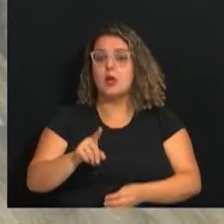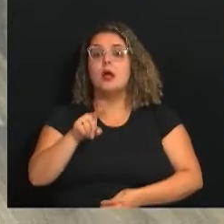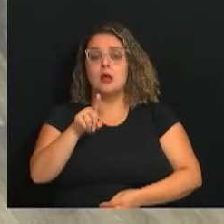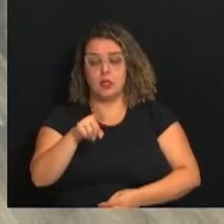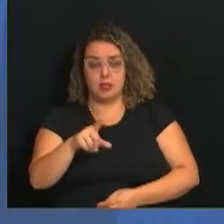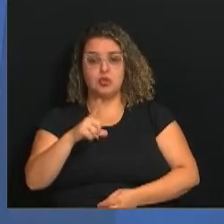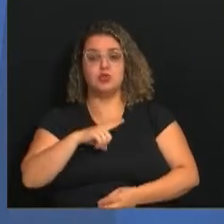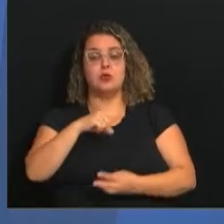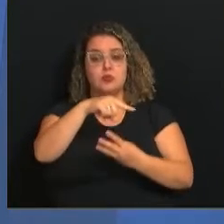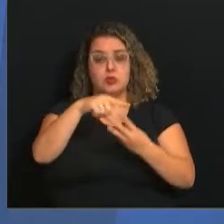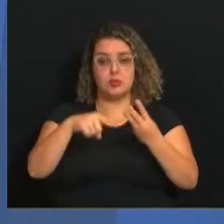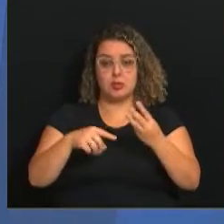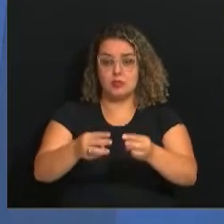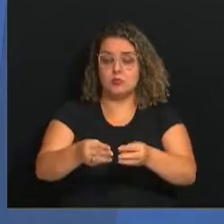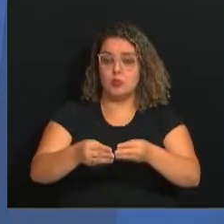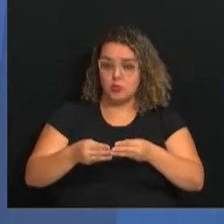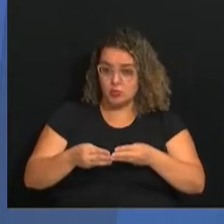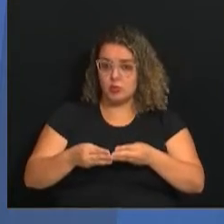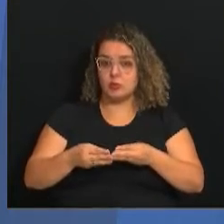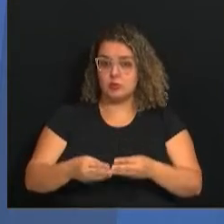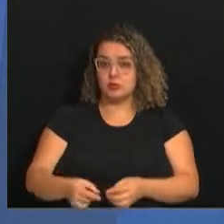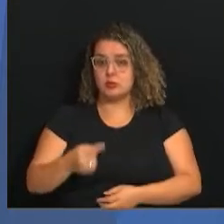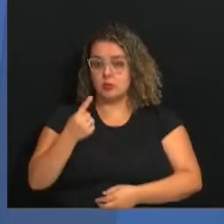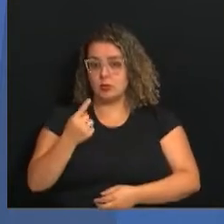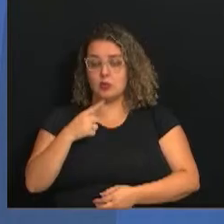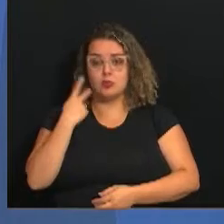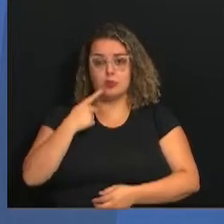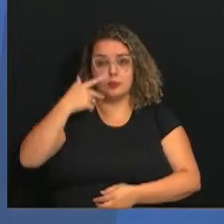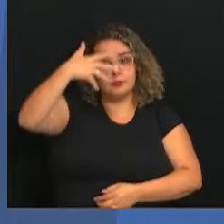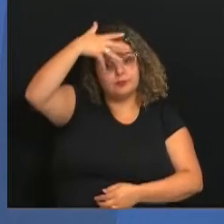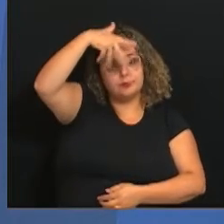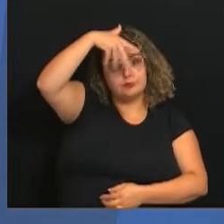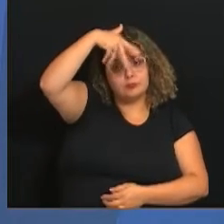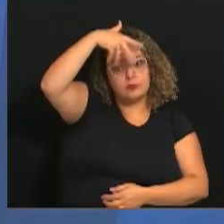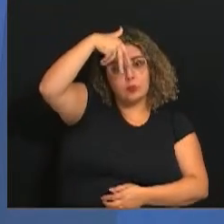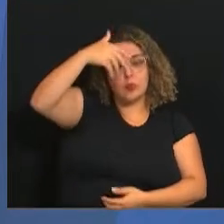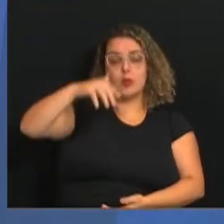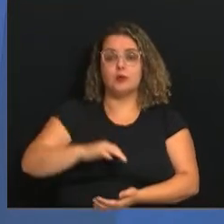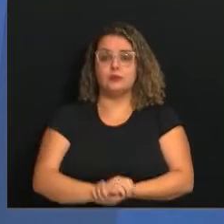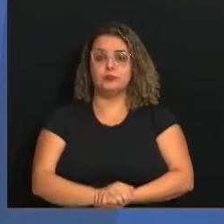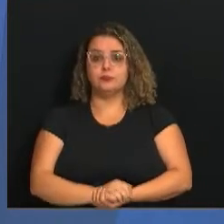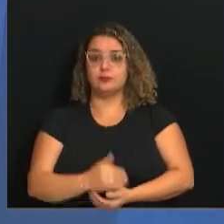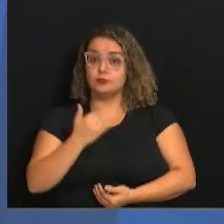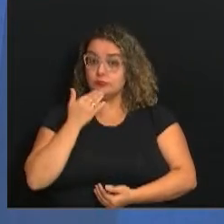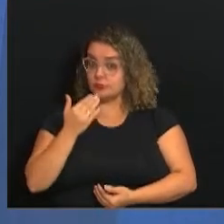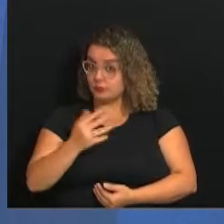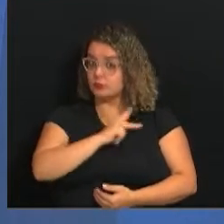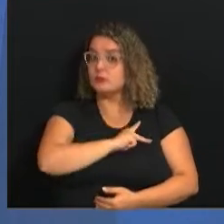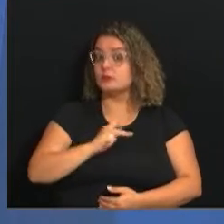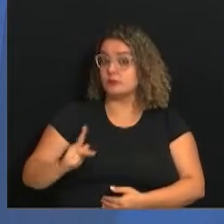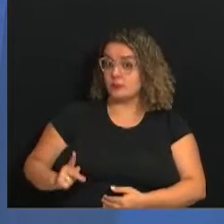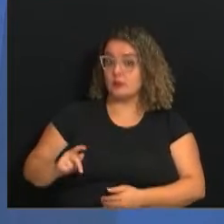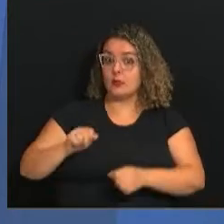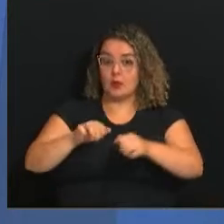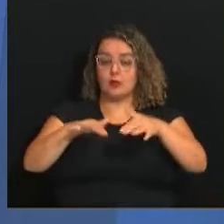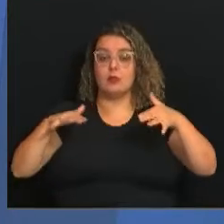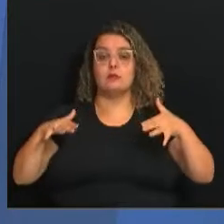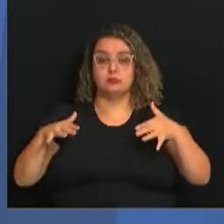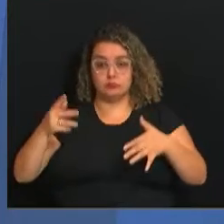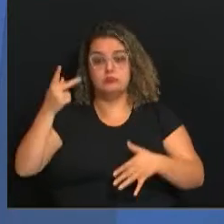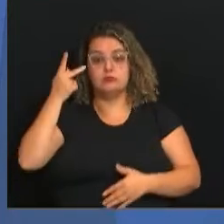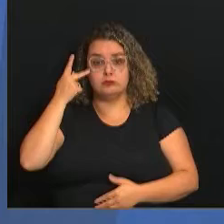Luiz, que determina que todo motorista, motociclista ou ciclista que atropelar qualquer animal nas vias